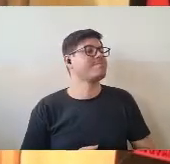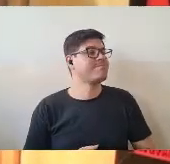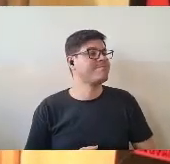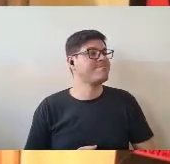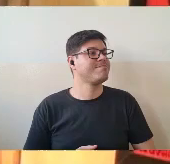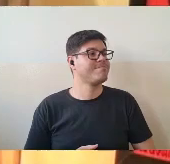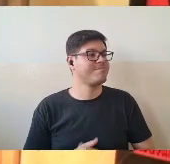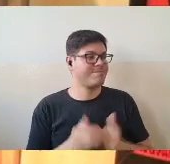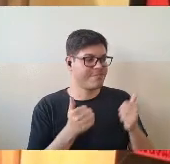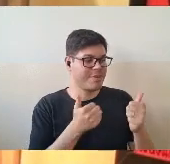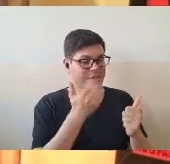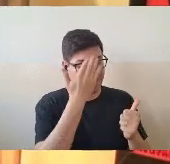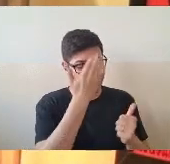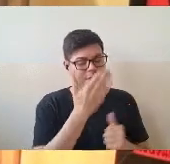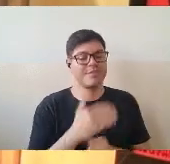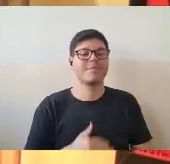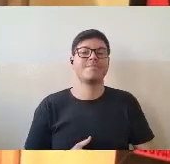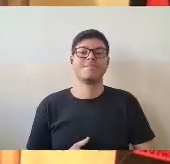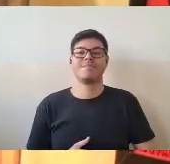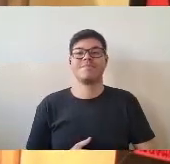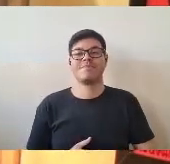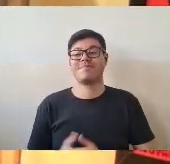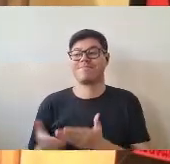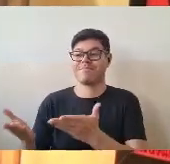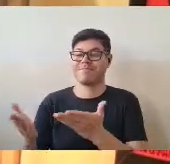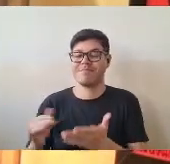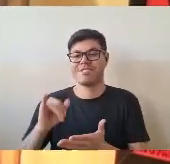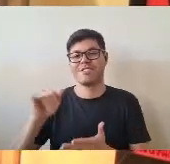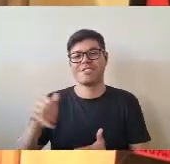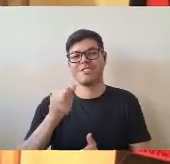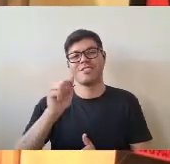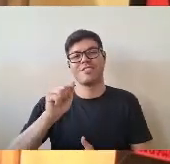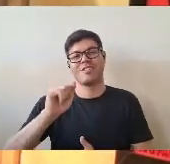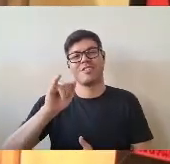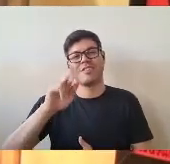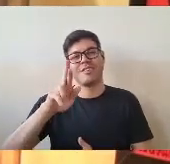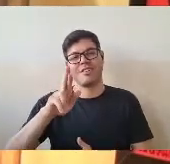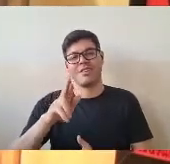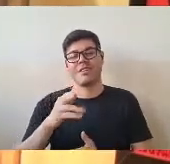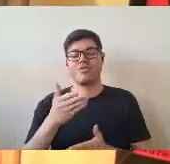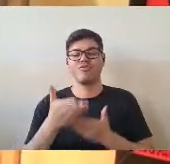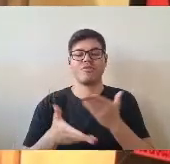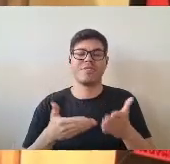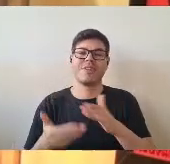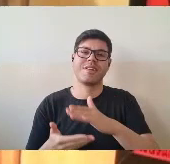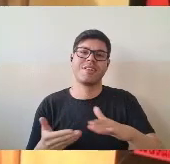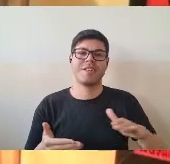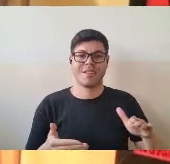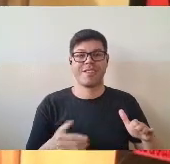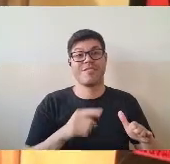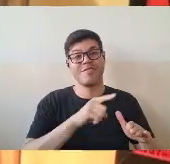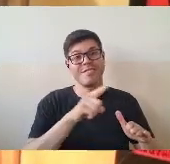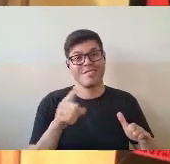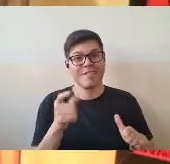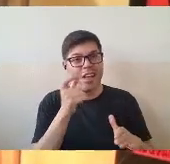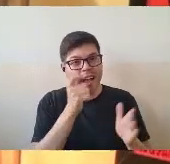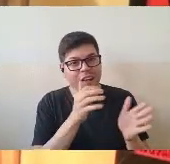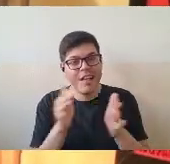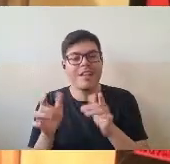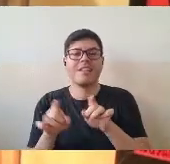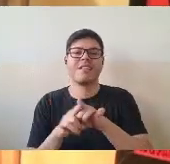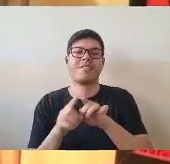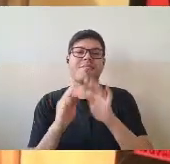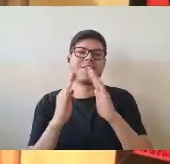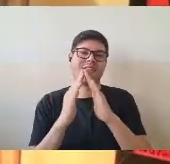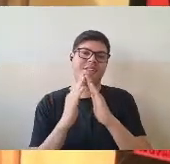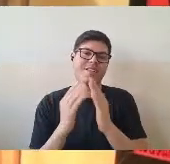ama. Sim, Ou daqueles que ou que nos amam também, né? exatamente. Os familiares, e assim foi.